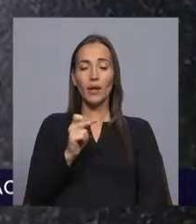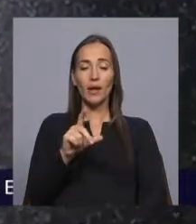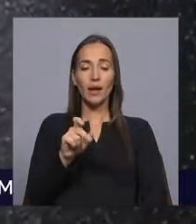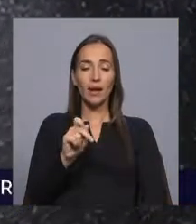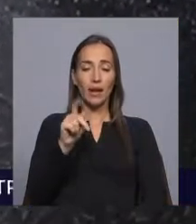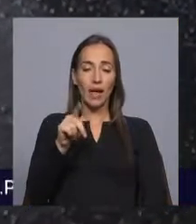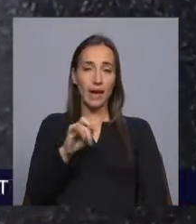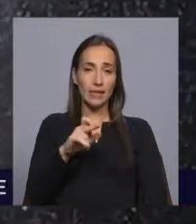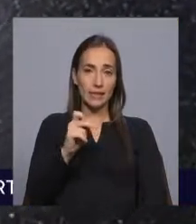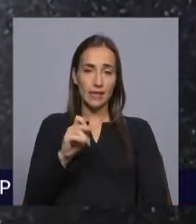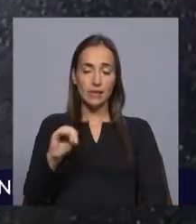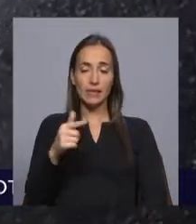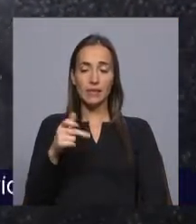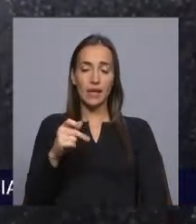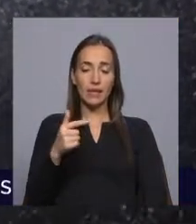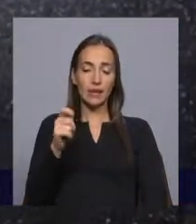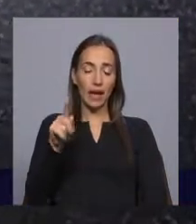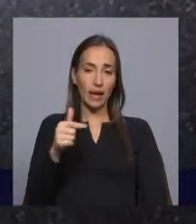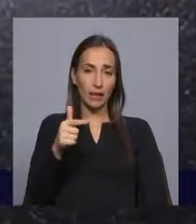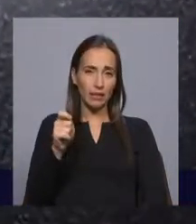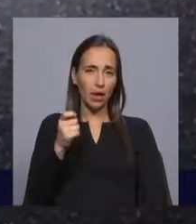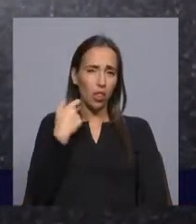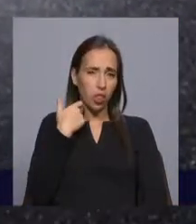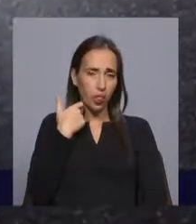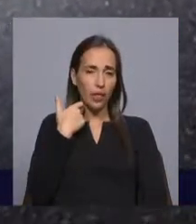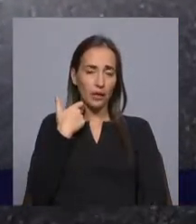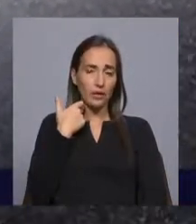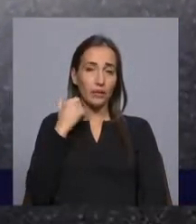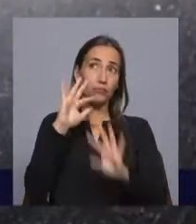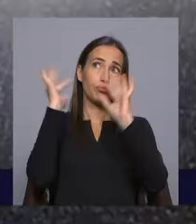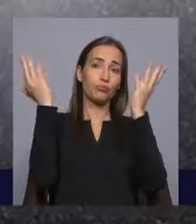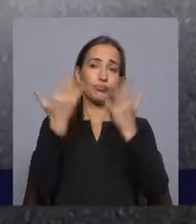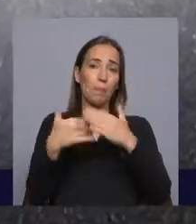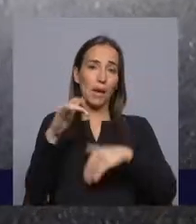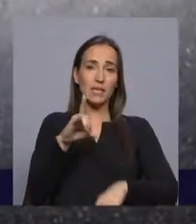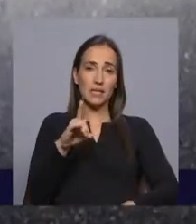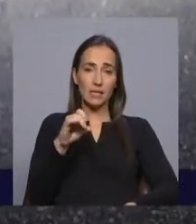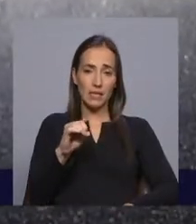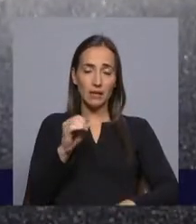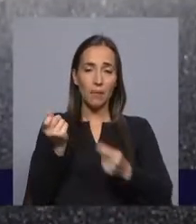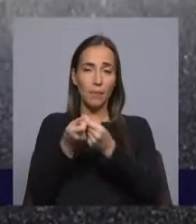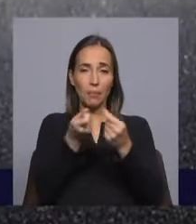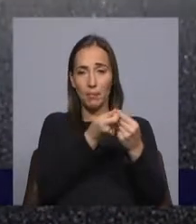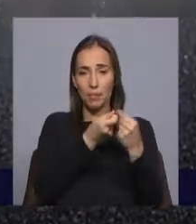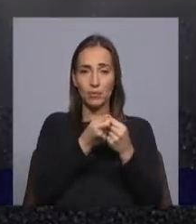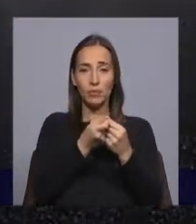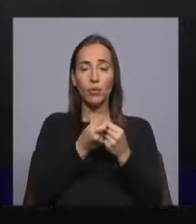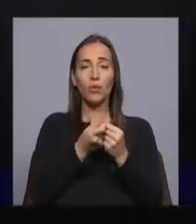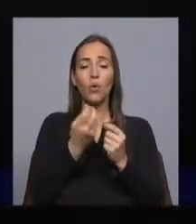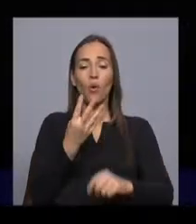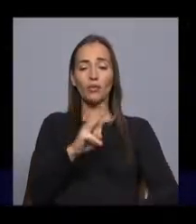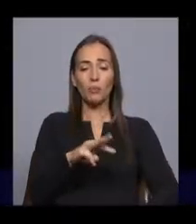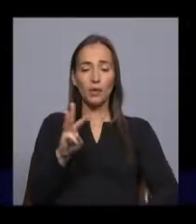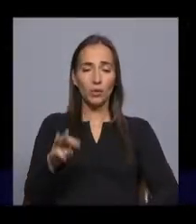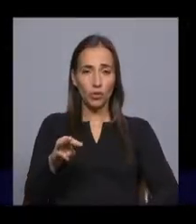satélites anãs da nossa Via Láctea. Olha, são mais de cerca de 60, que estão aqui à volta de 1,4 milhões de anos-luz